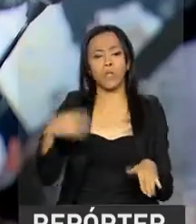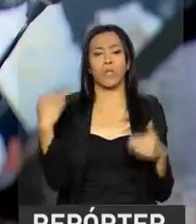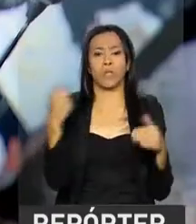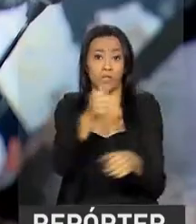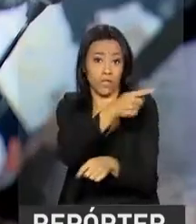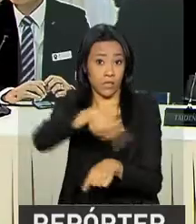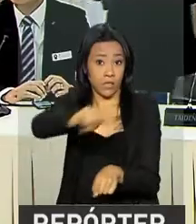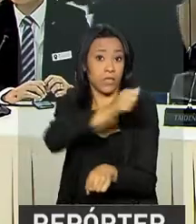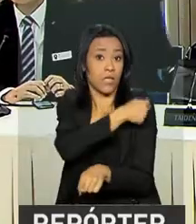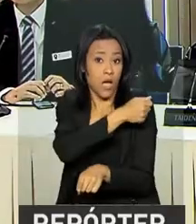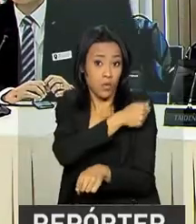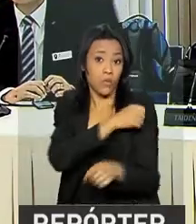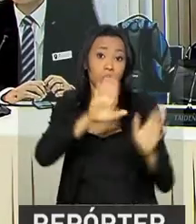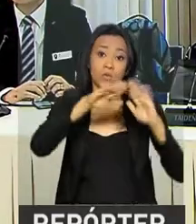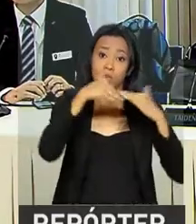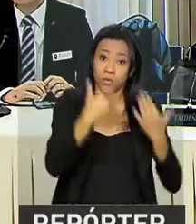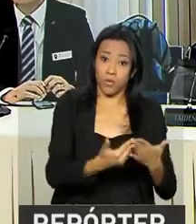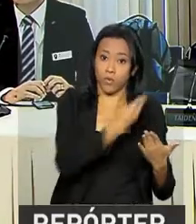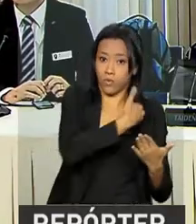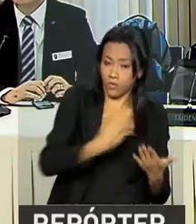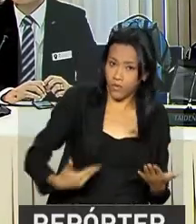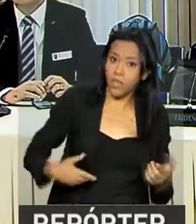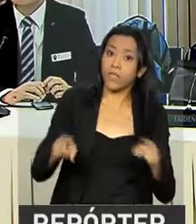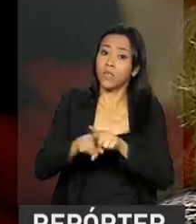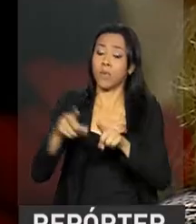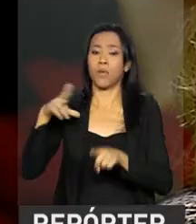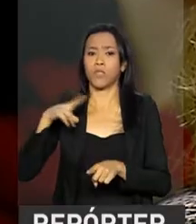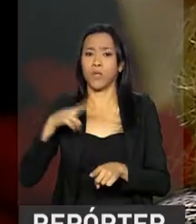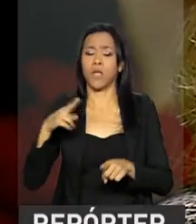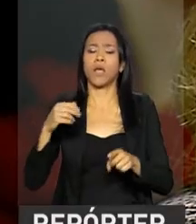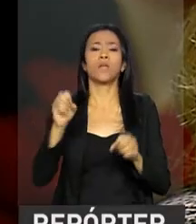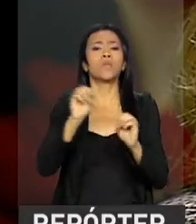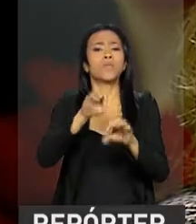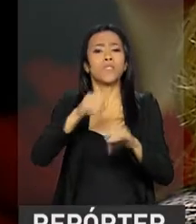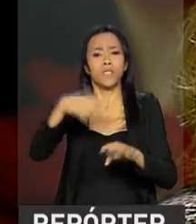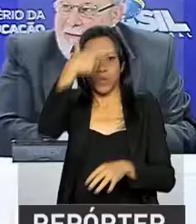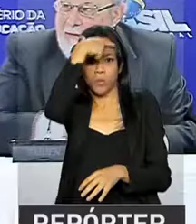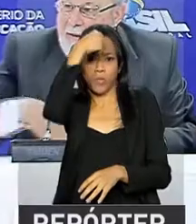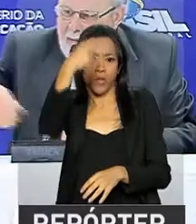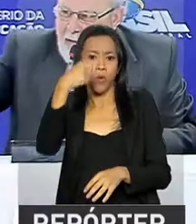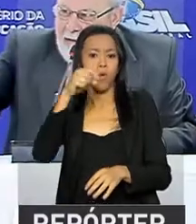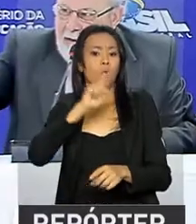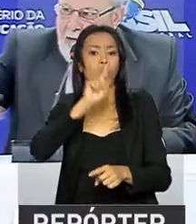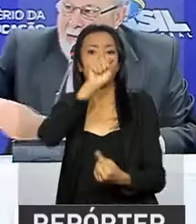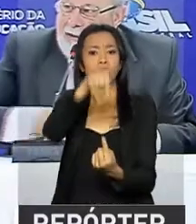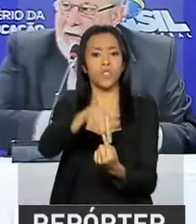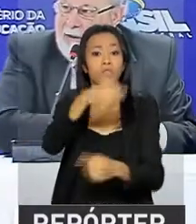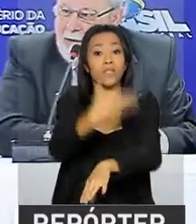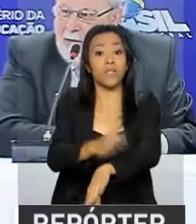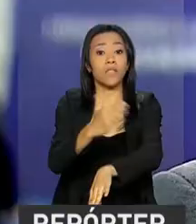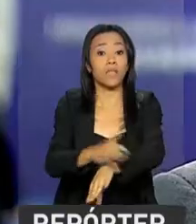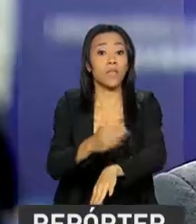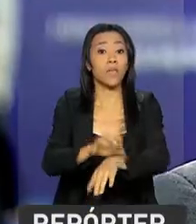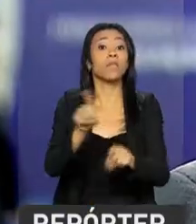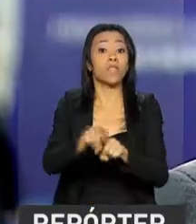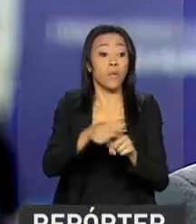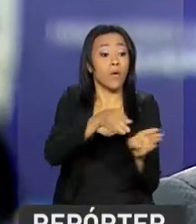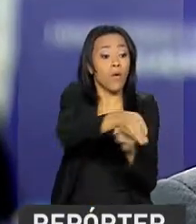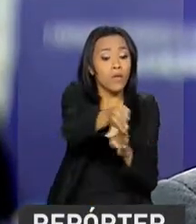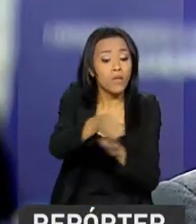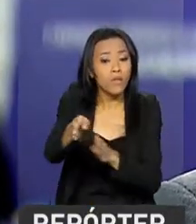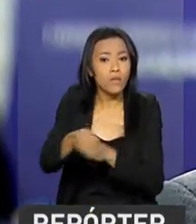instituições públicas e privadas do ensino superior oferecendo capacitação e consultoria é